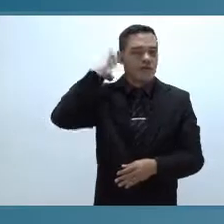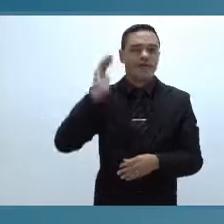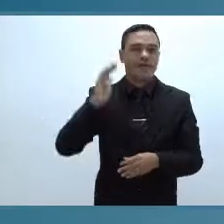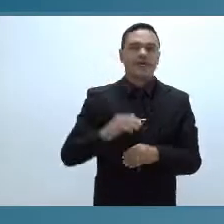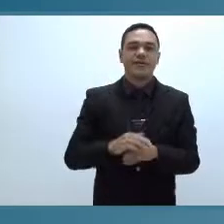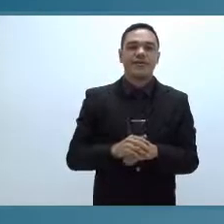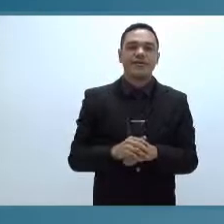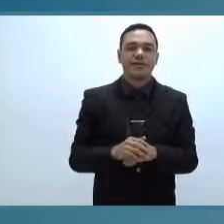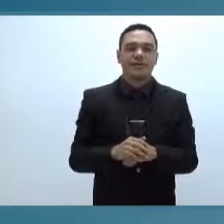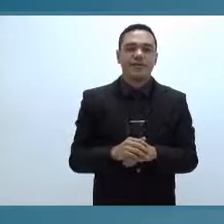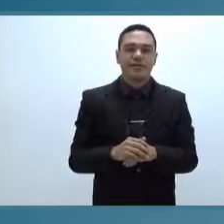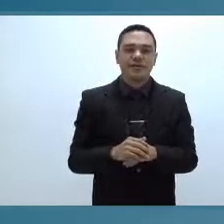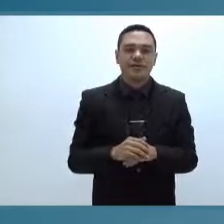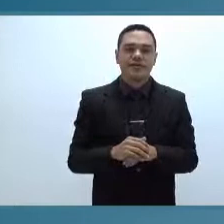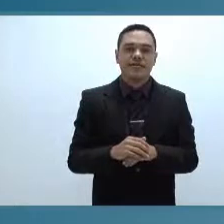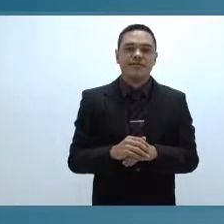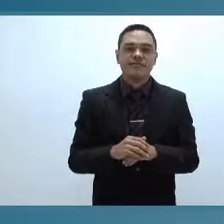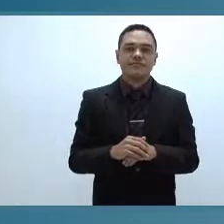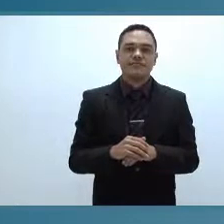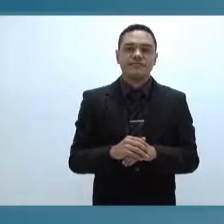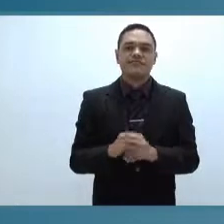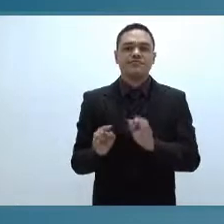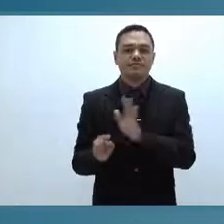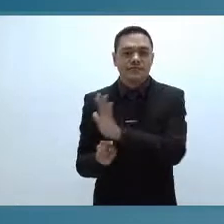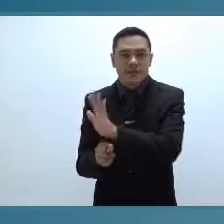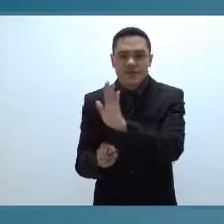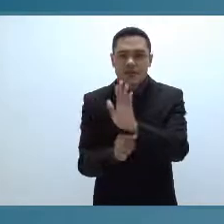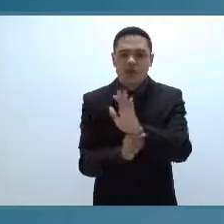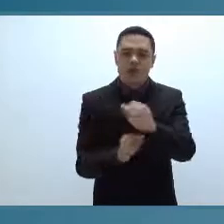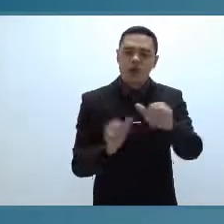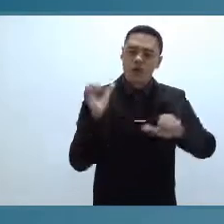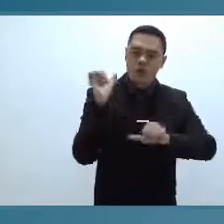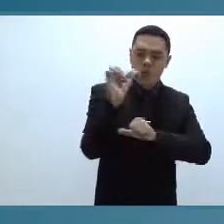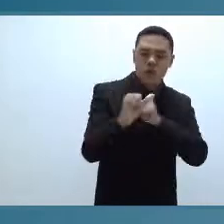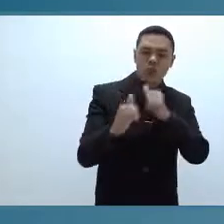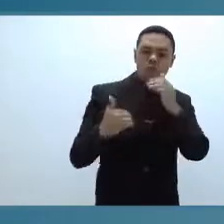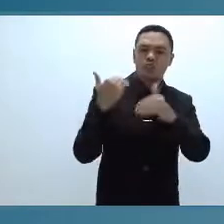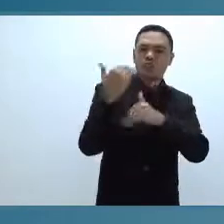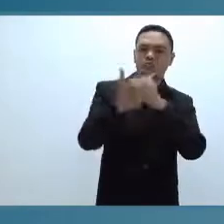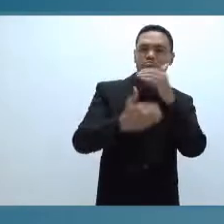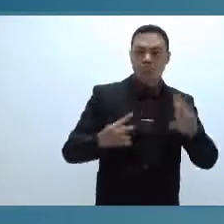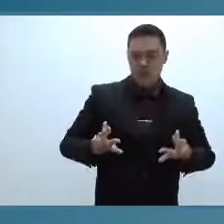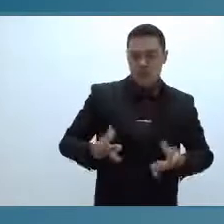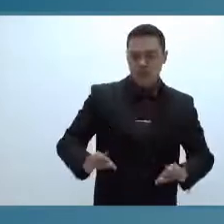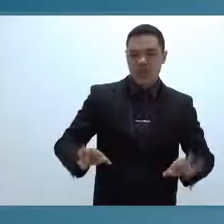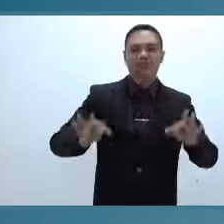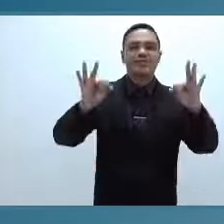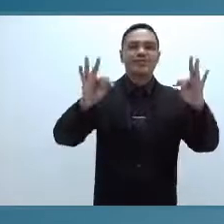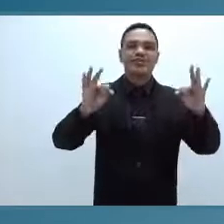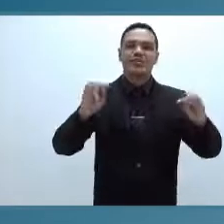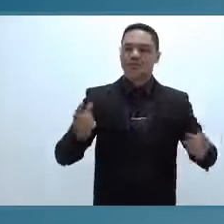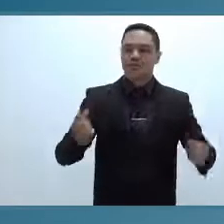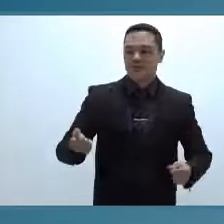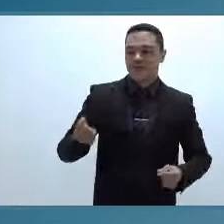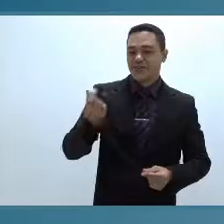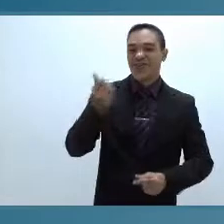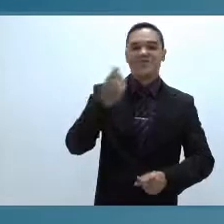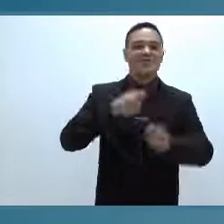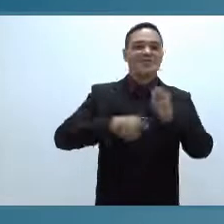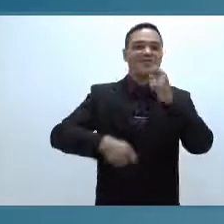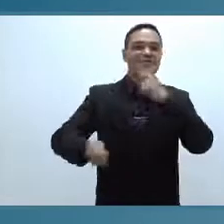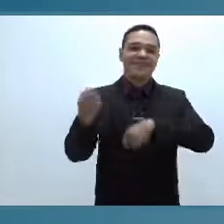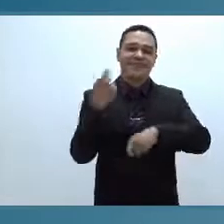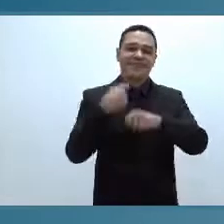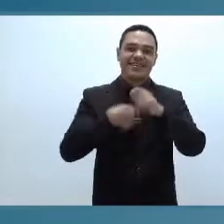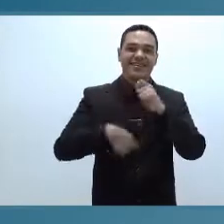acompanhando as inovações tecnológicas e financeiras observadas em nossa sociedade, proporciona